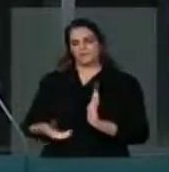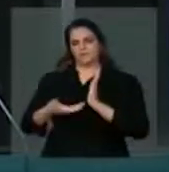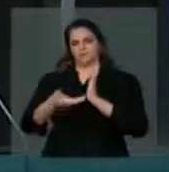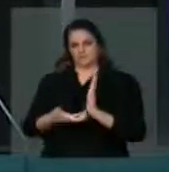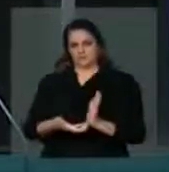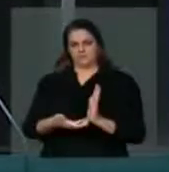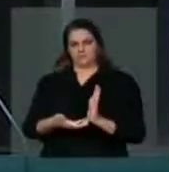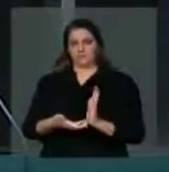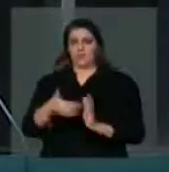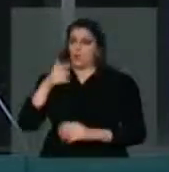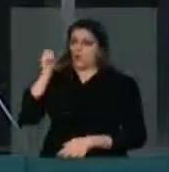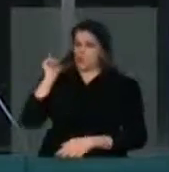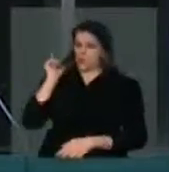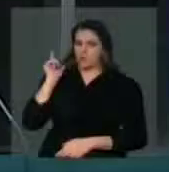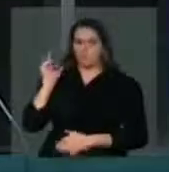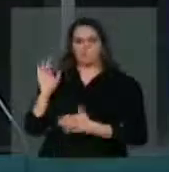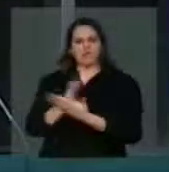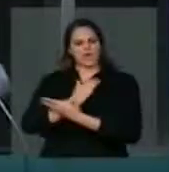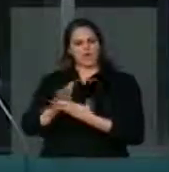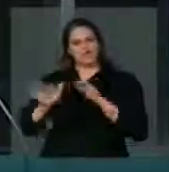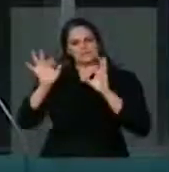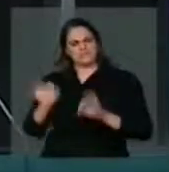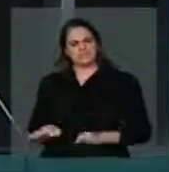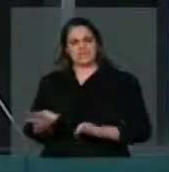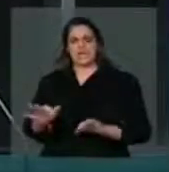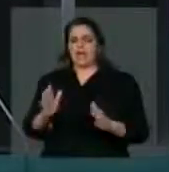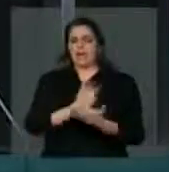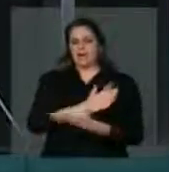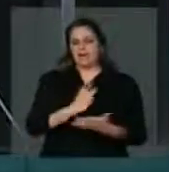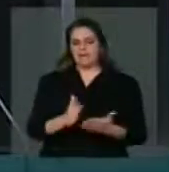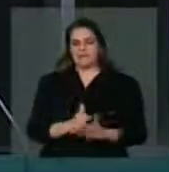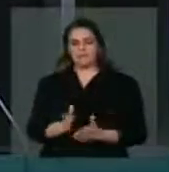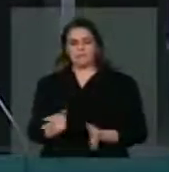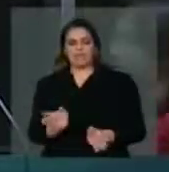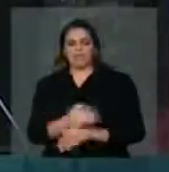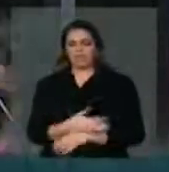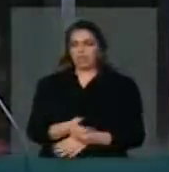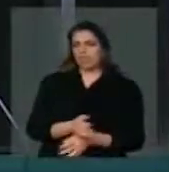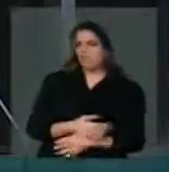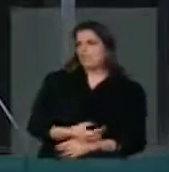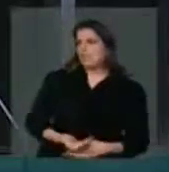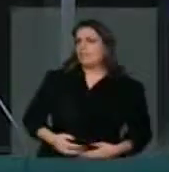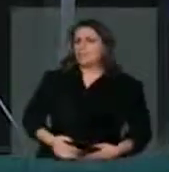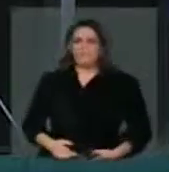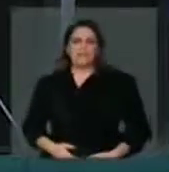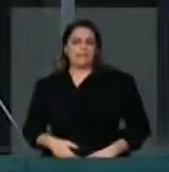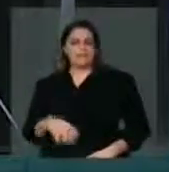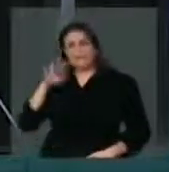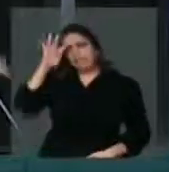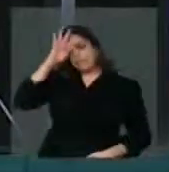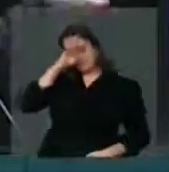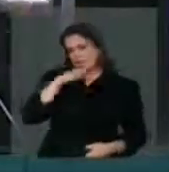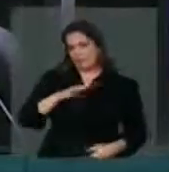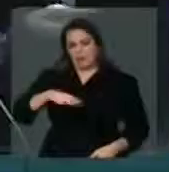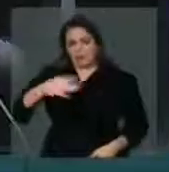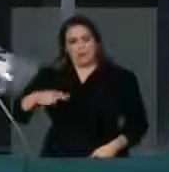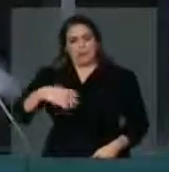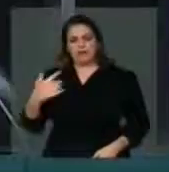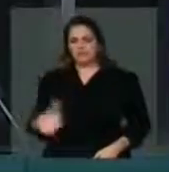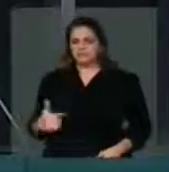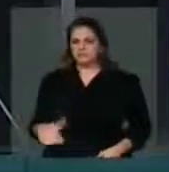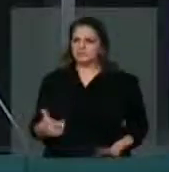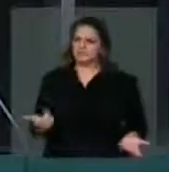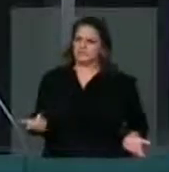alguns com convicção, outros porque são frouxo, são fraco, não tiveram coragem de